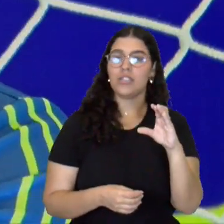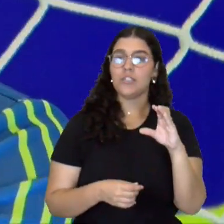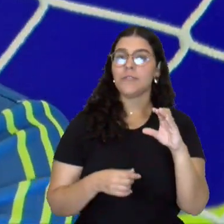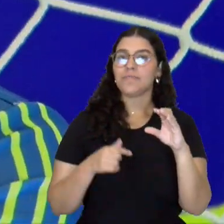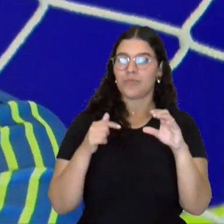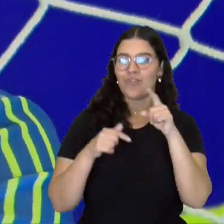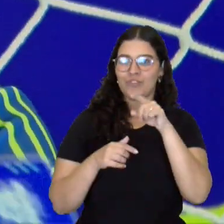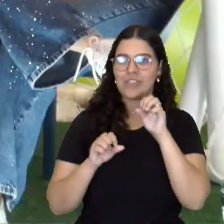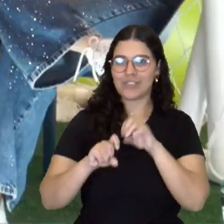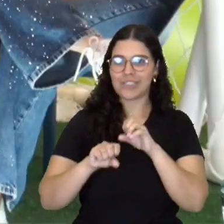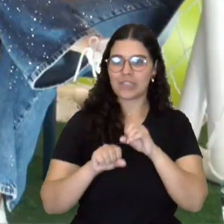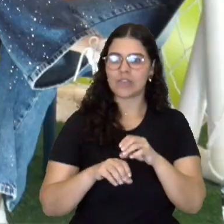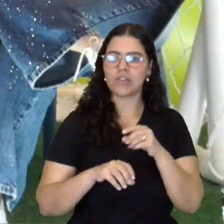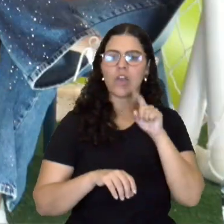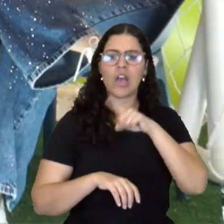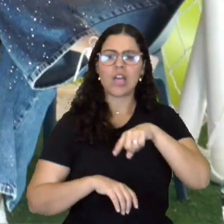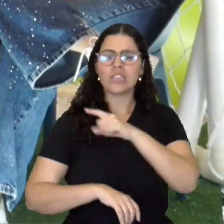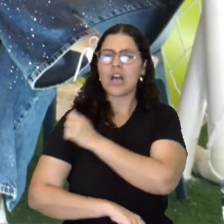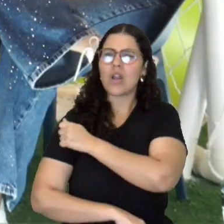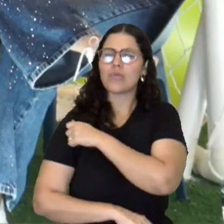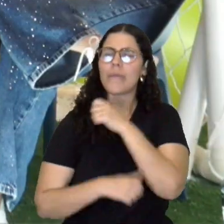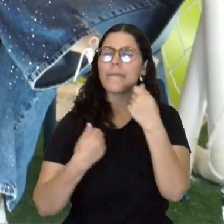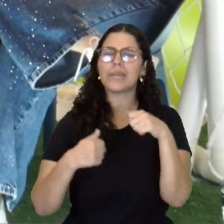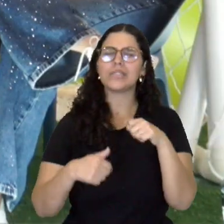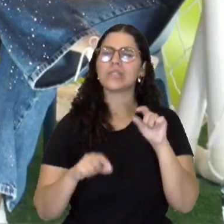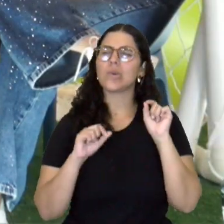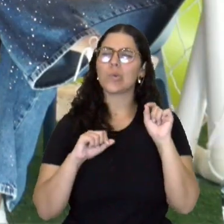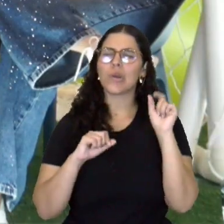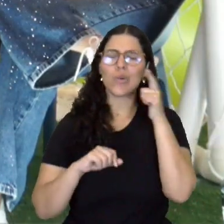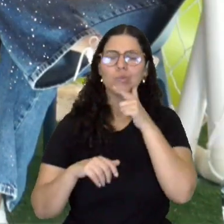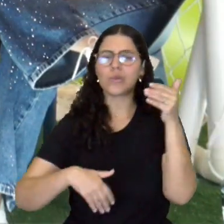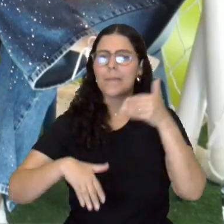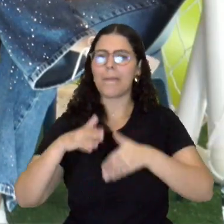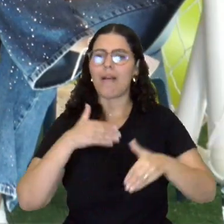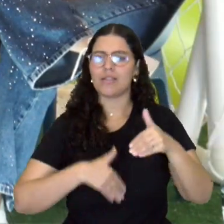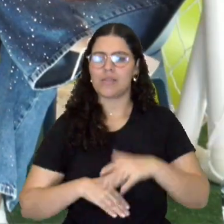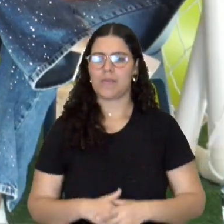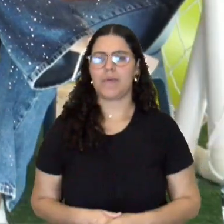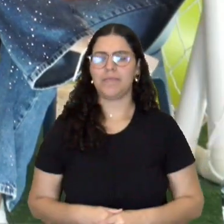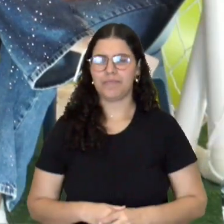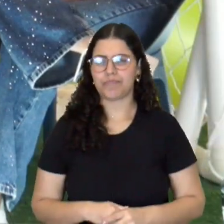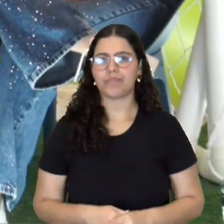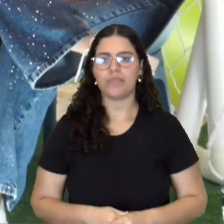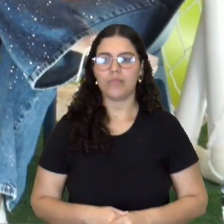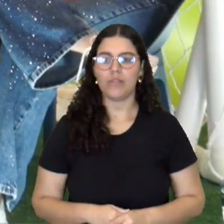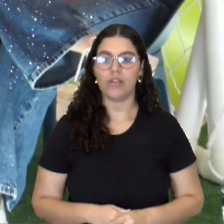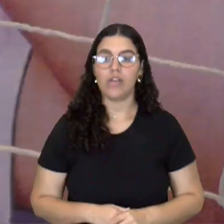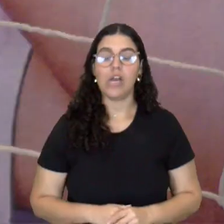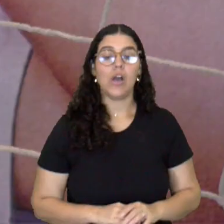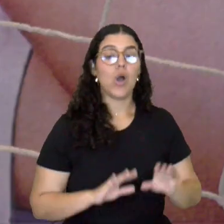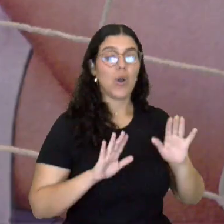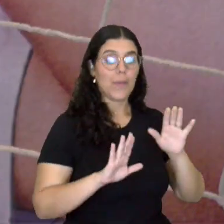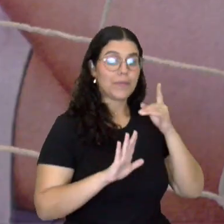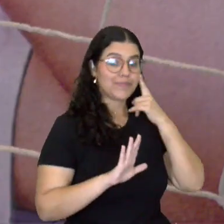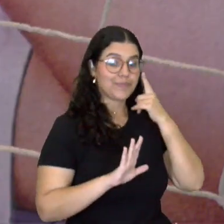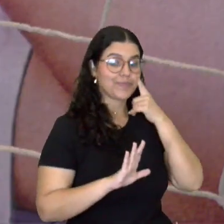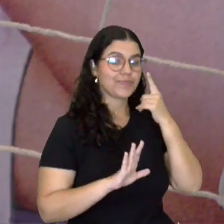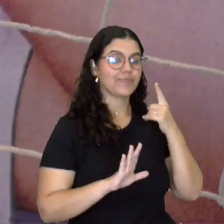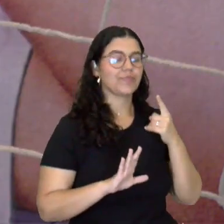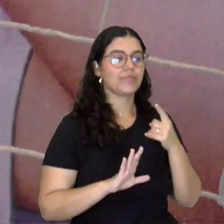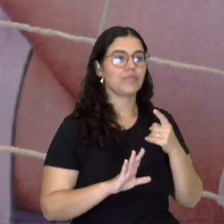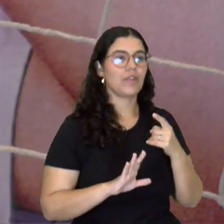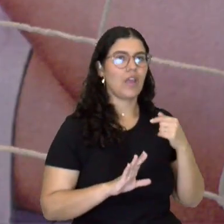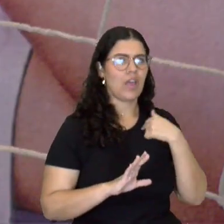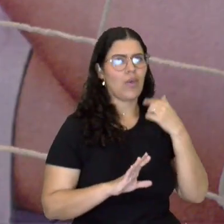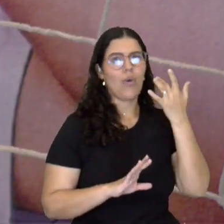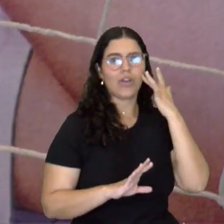estudantes precisam ter para participar de eventos como esse? Eu diria que todo estudante ele pode estar inserido nesse